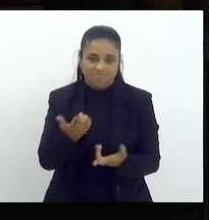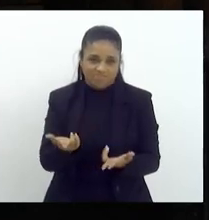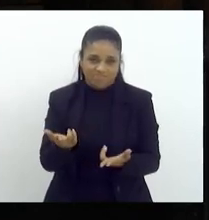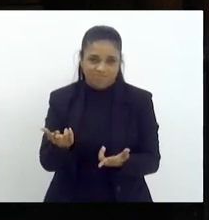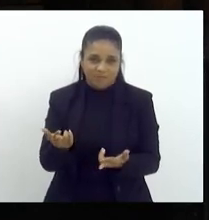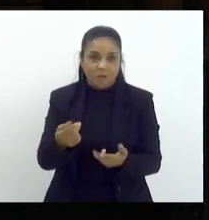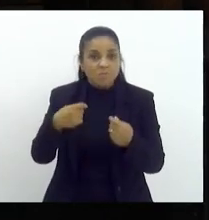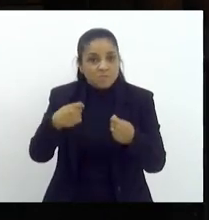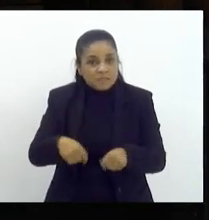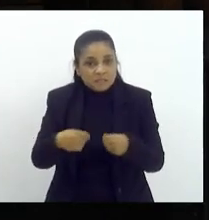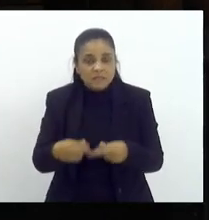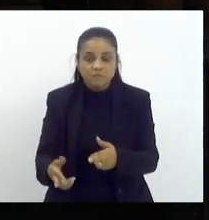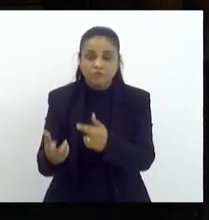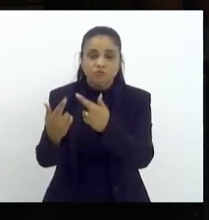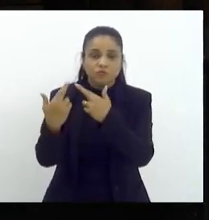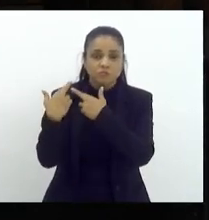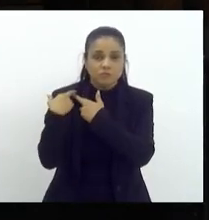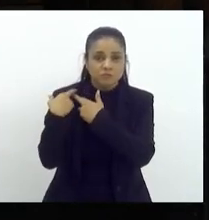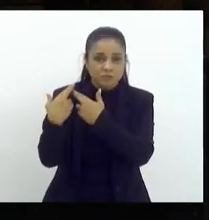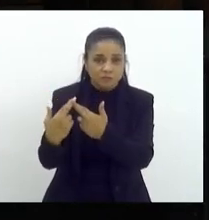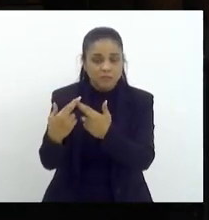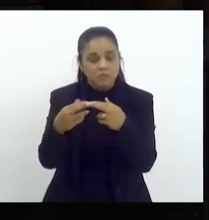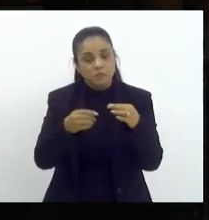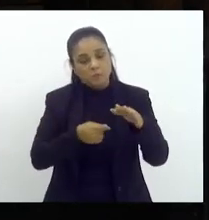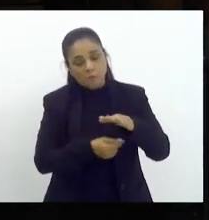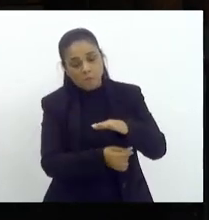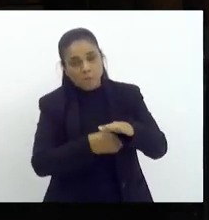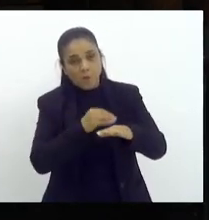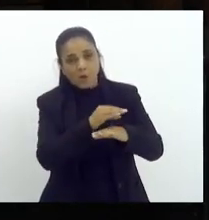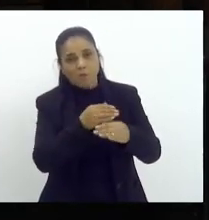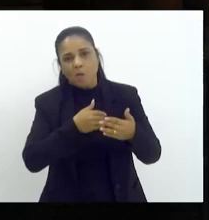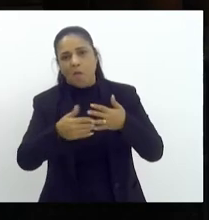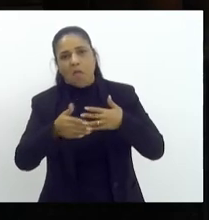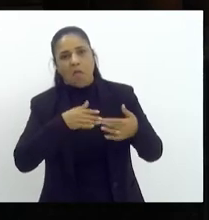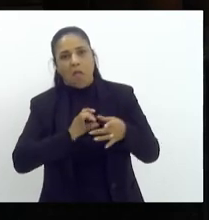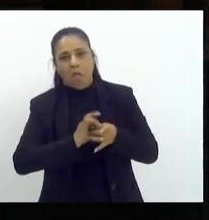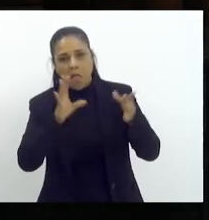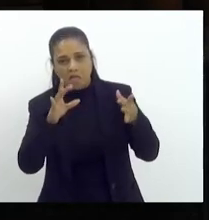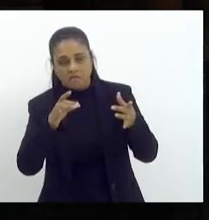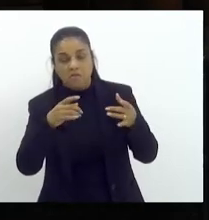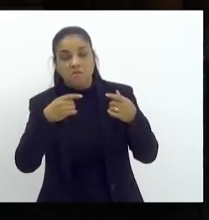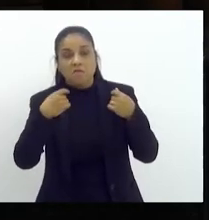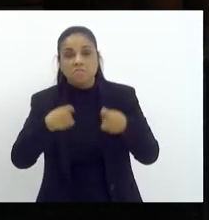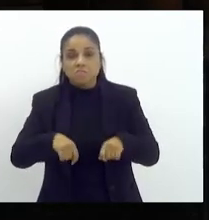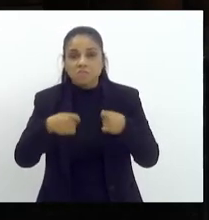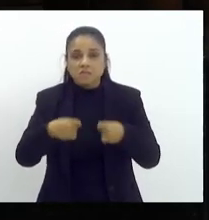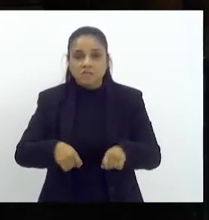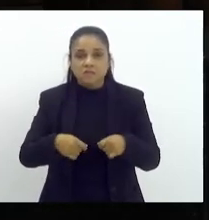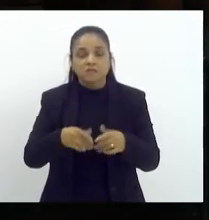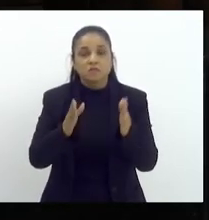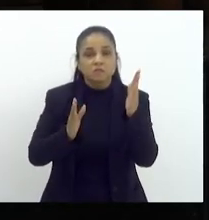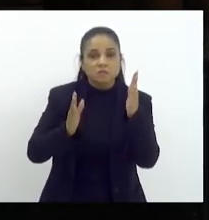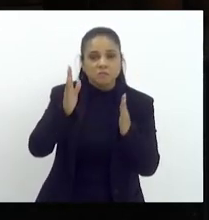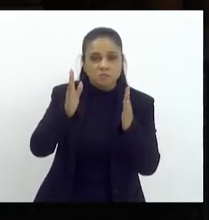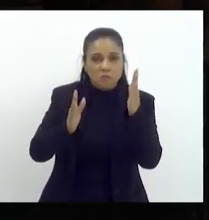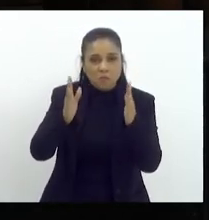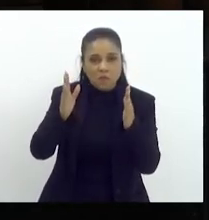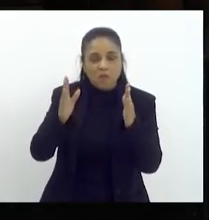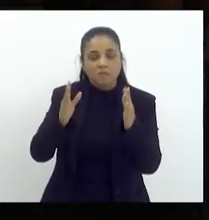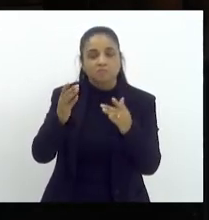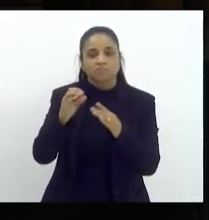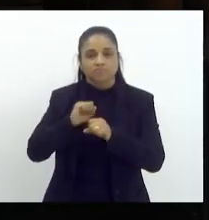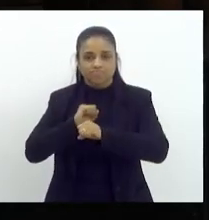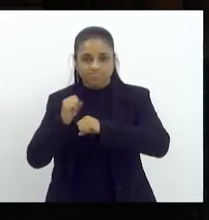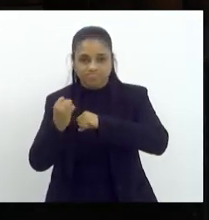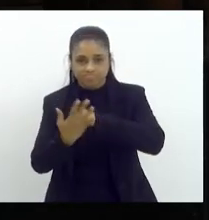de mantermos o programa de qualquer maneira que foi entabulado para um momento de exceção que era o momento da pandemia